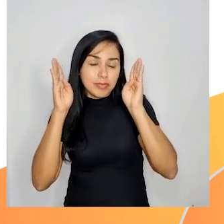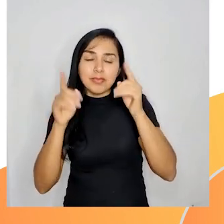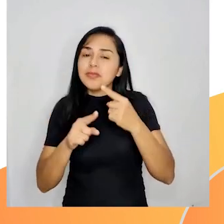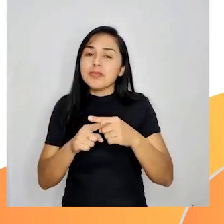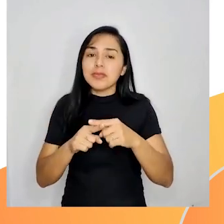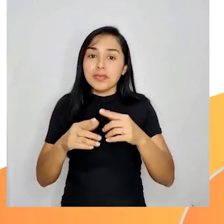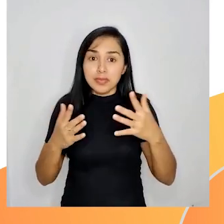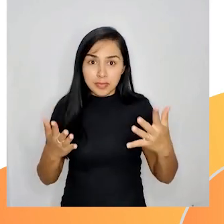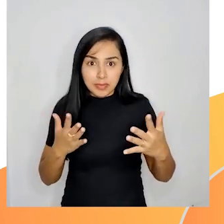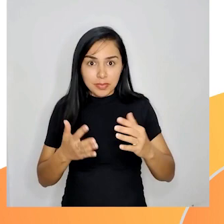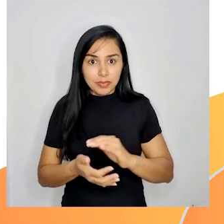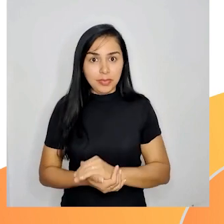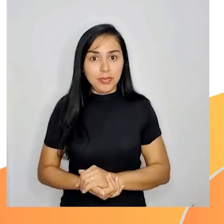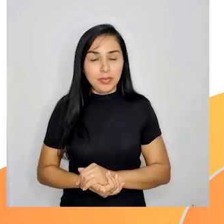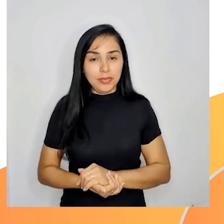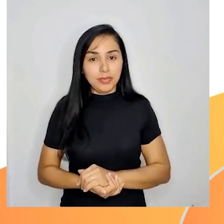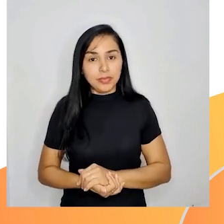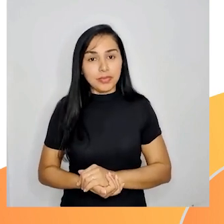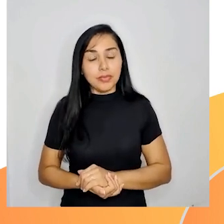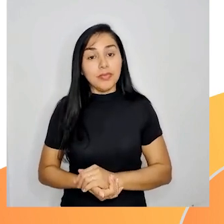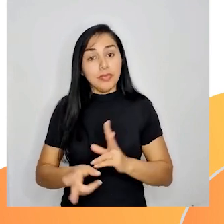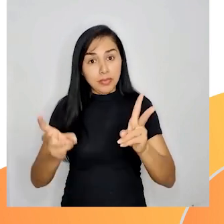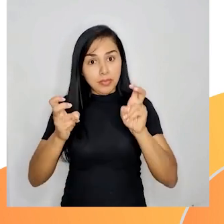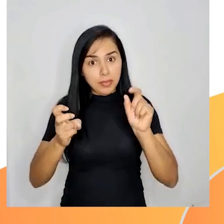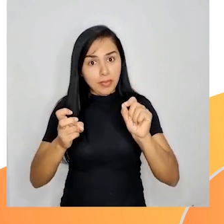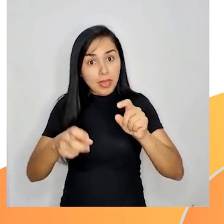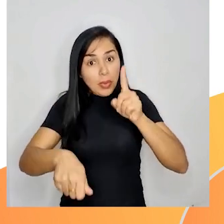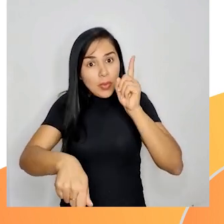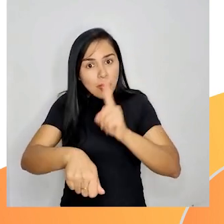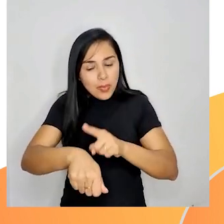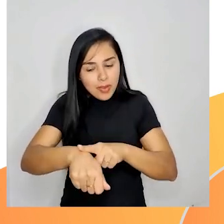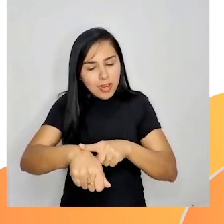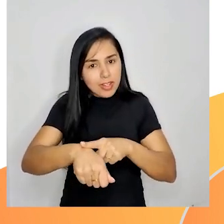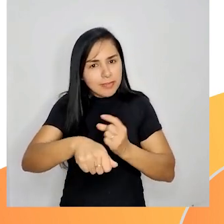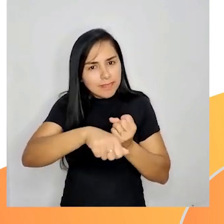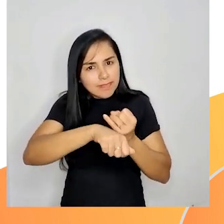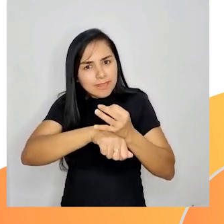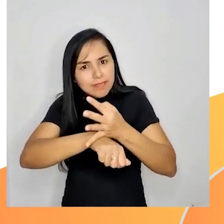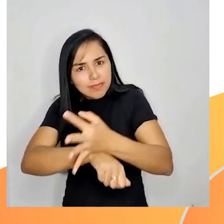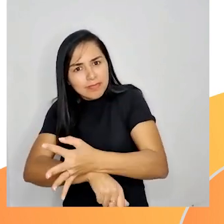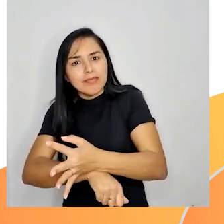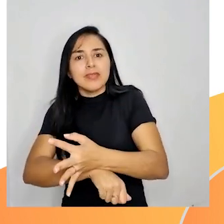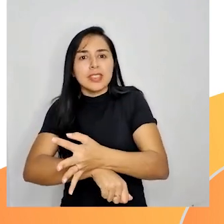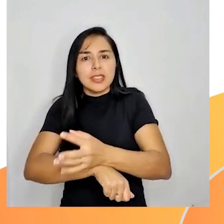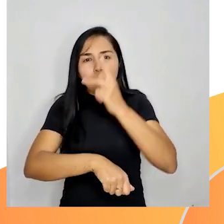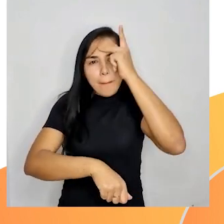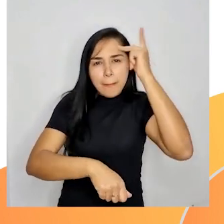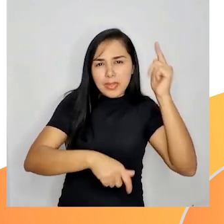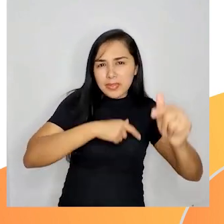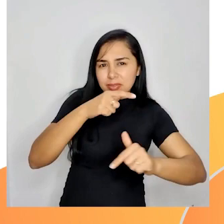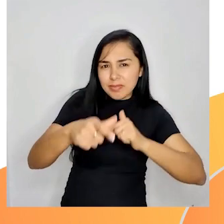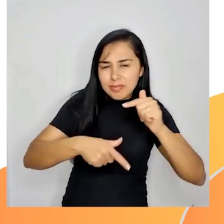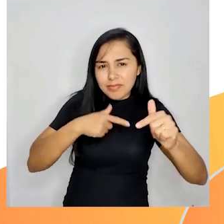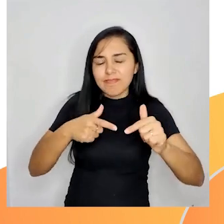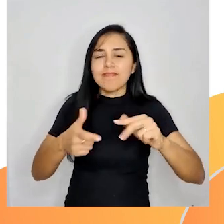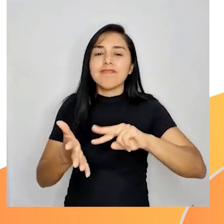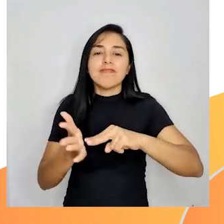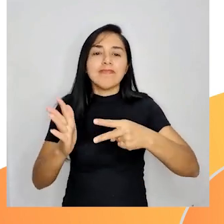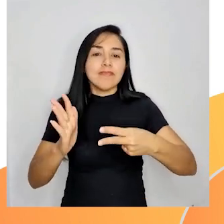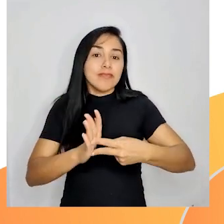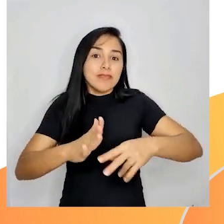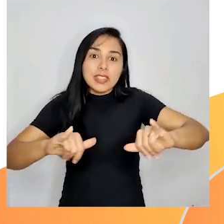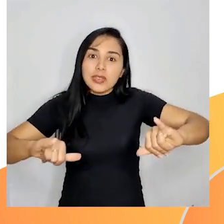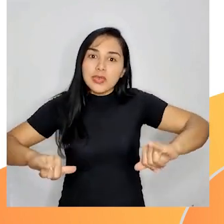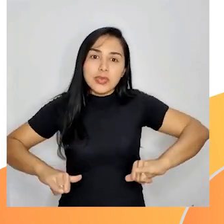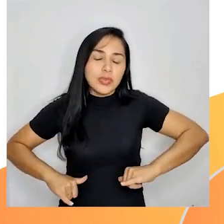feita para eles? Pequenina, ingênua, miséria. Eles são miseráveis, eles